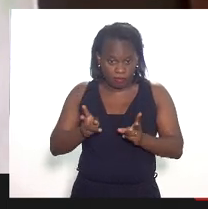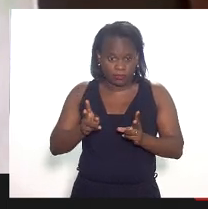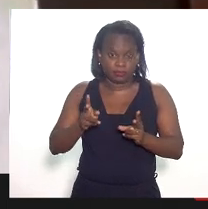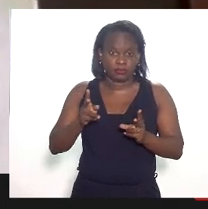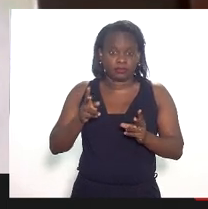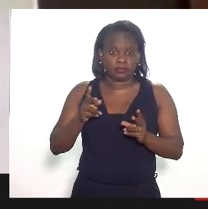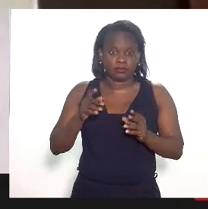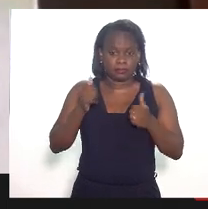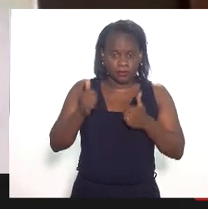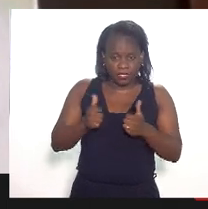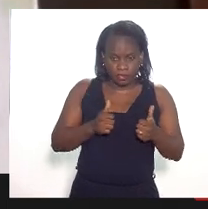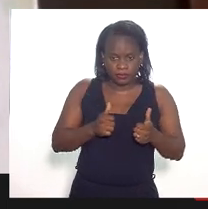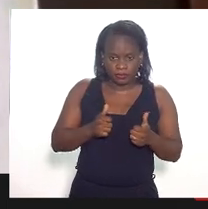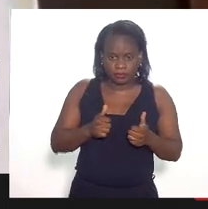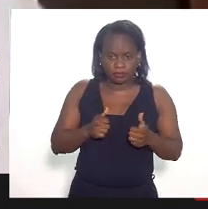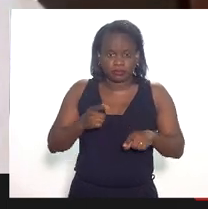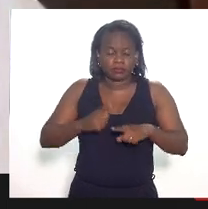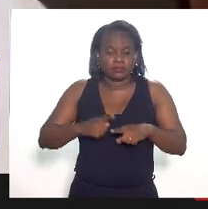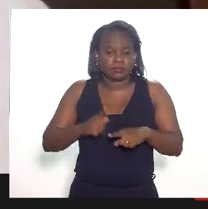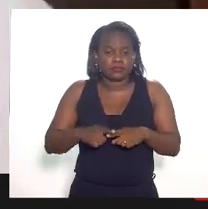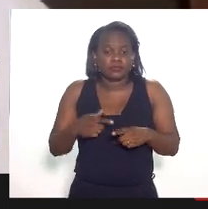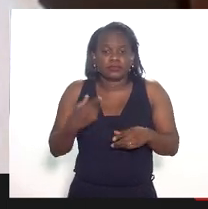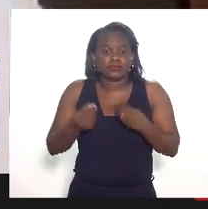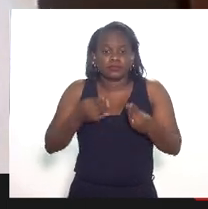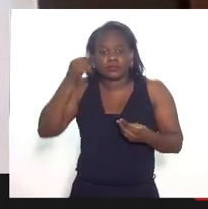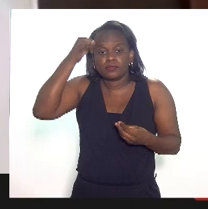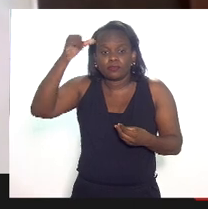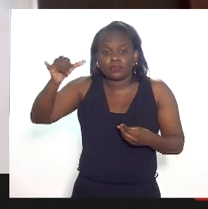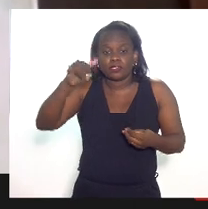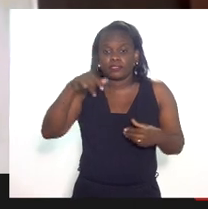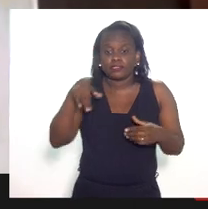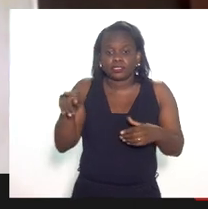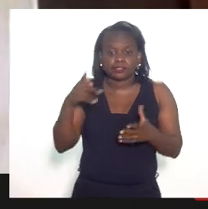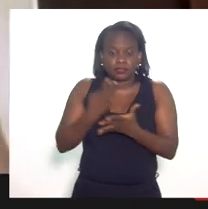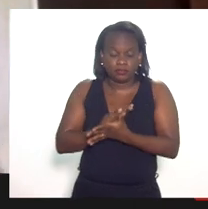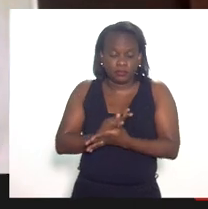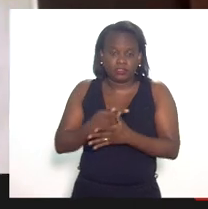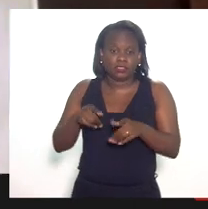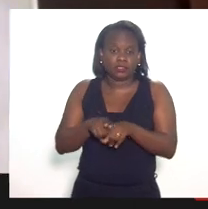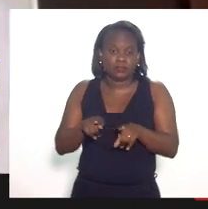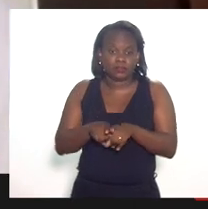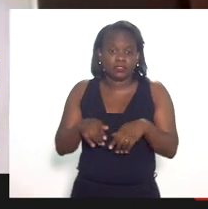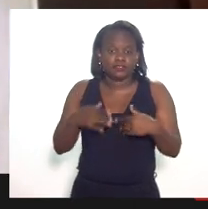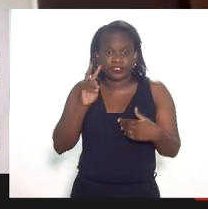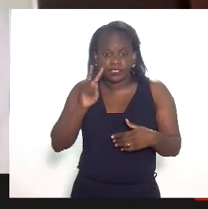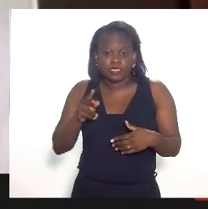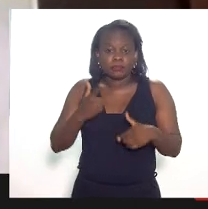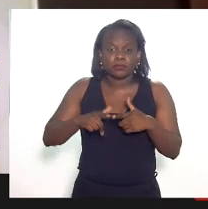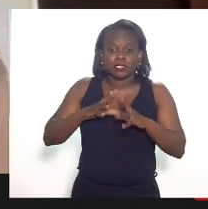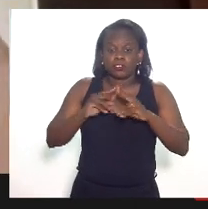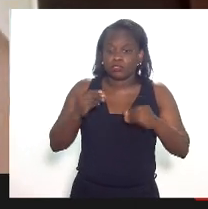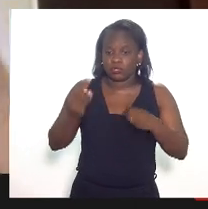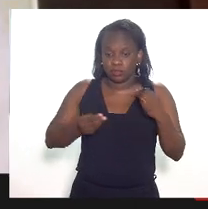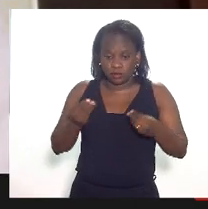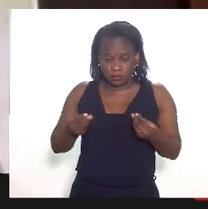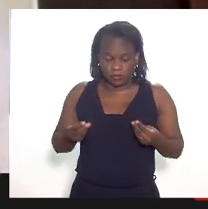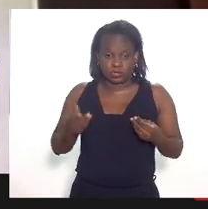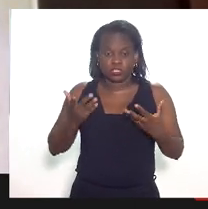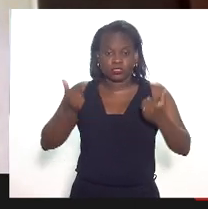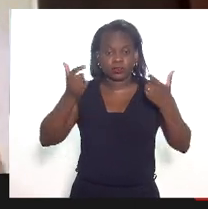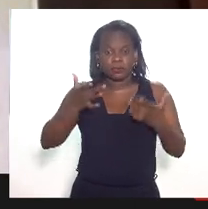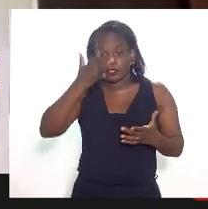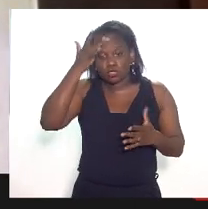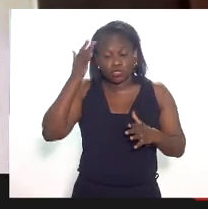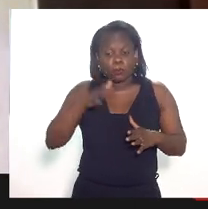de forma satisfatória? O que tem sido feito para evitar essa situação e qual a perspectiva de solução? Estou falando de pessoas